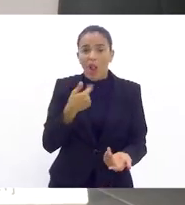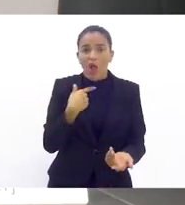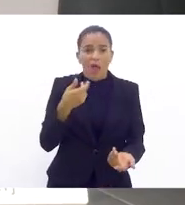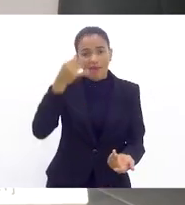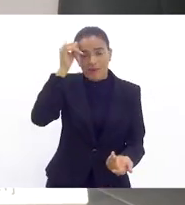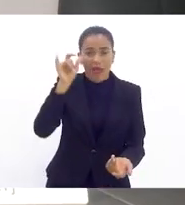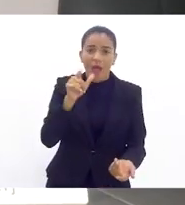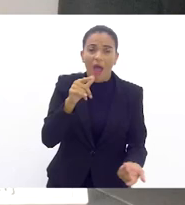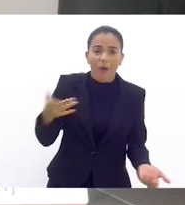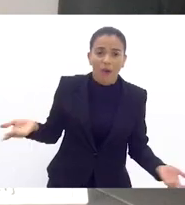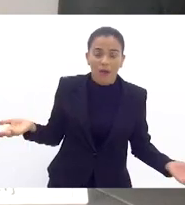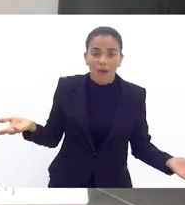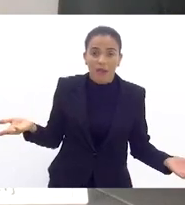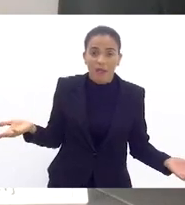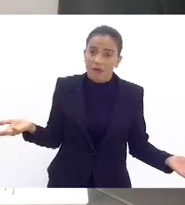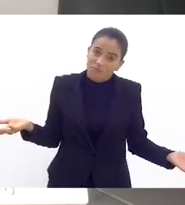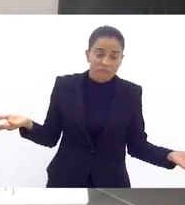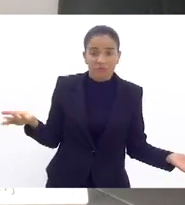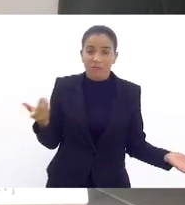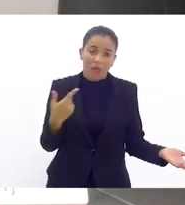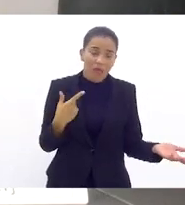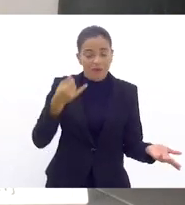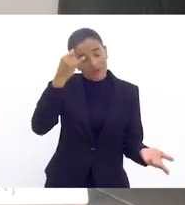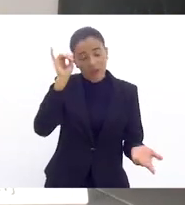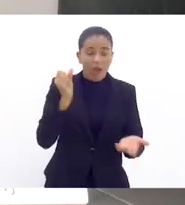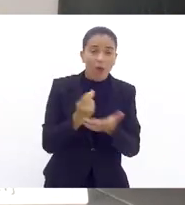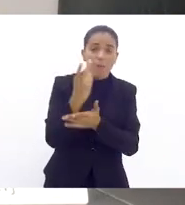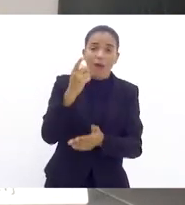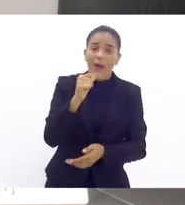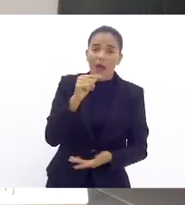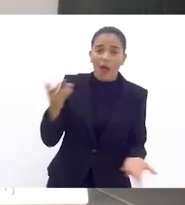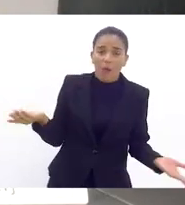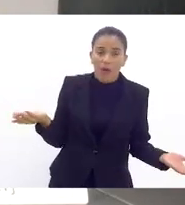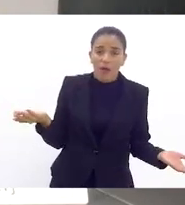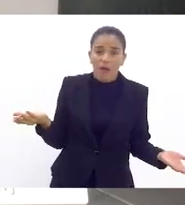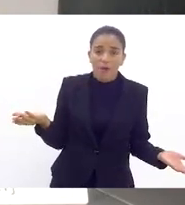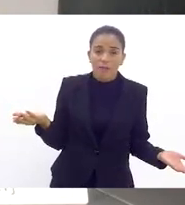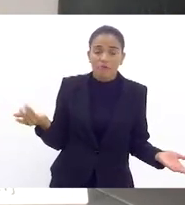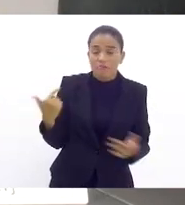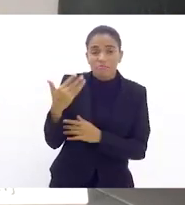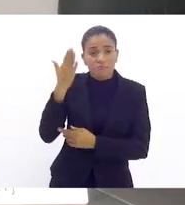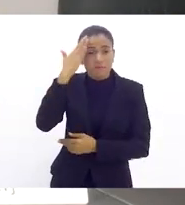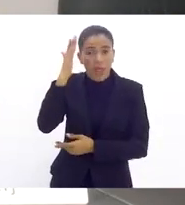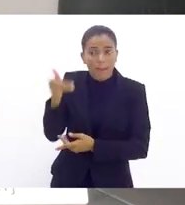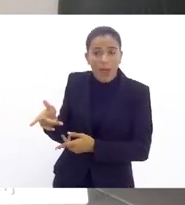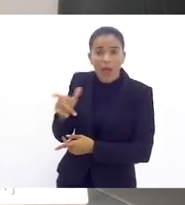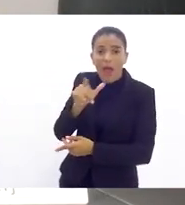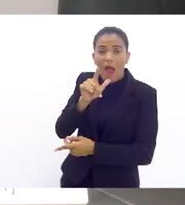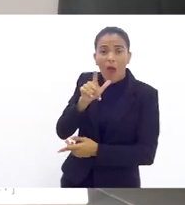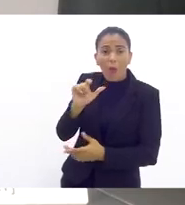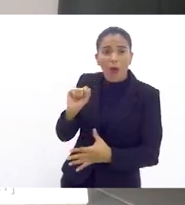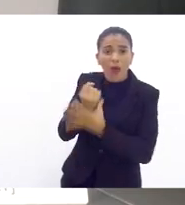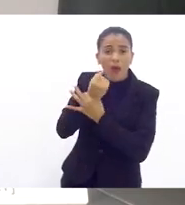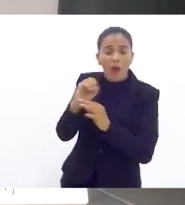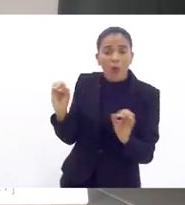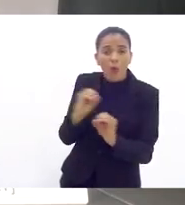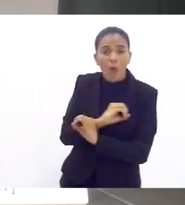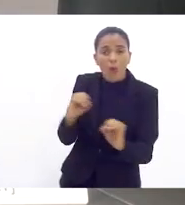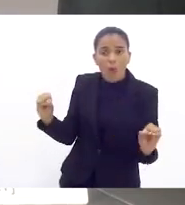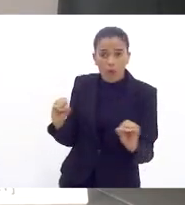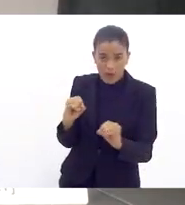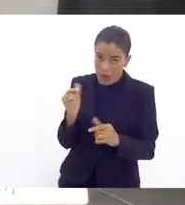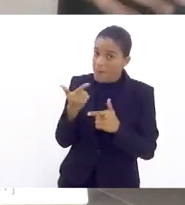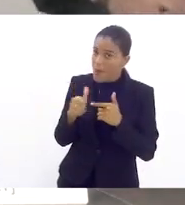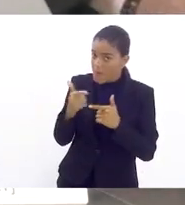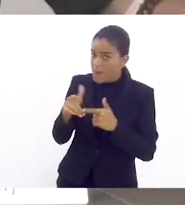alguém reclamar, qual a providência? É não tomar, você já sabe que essa água não tem garantia nenhuma, então não toma porque é problema. E dá